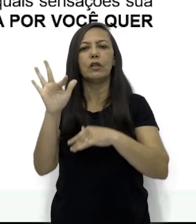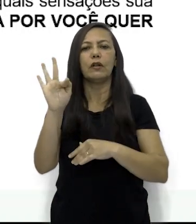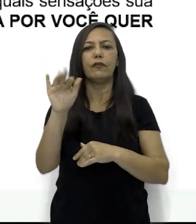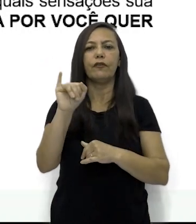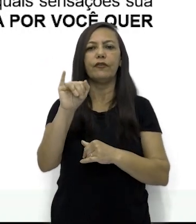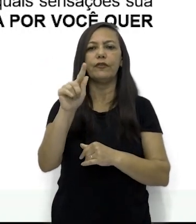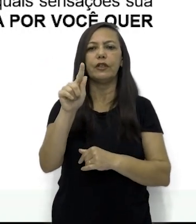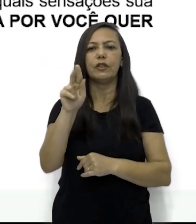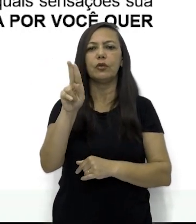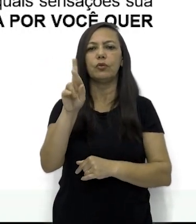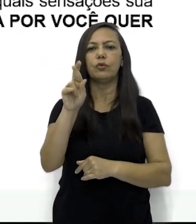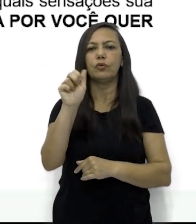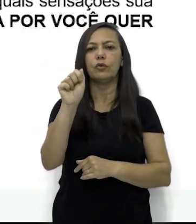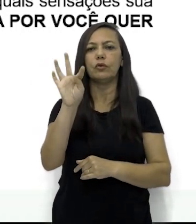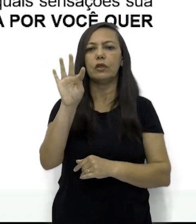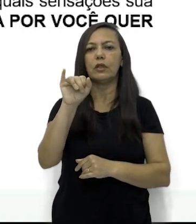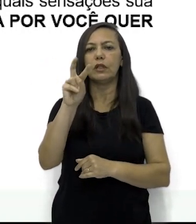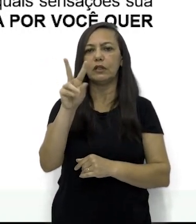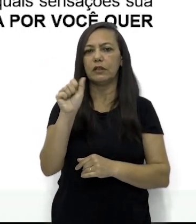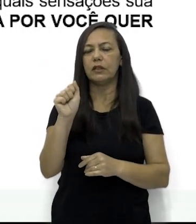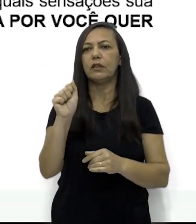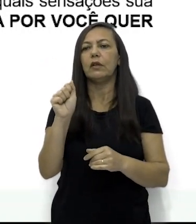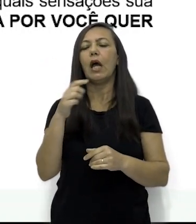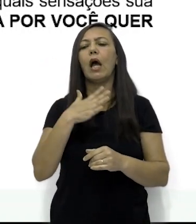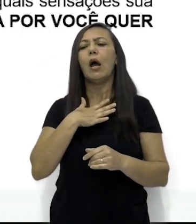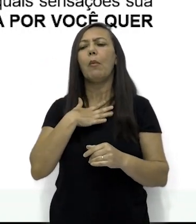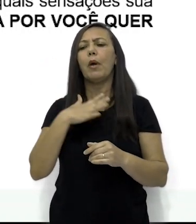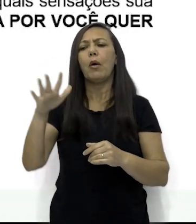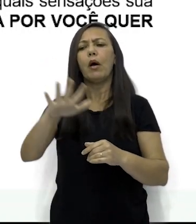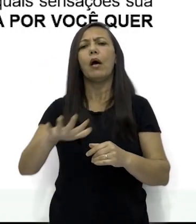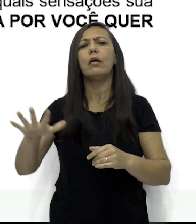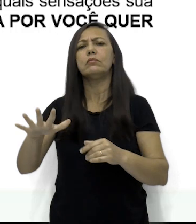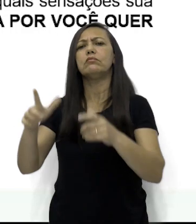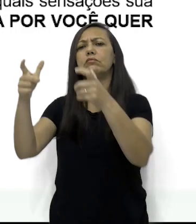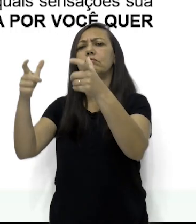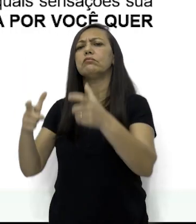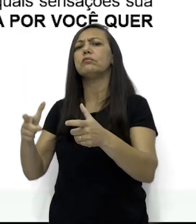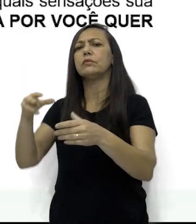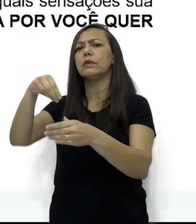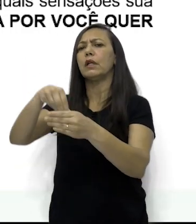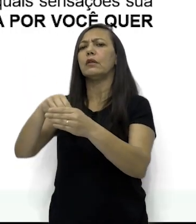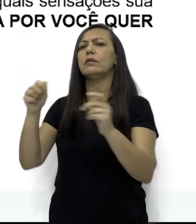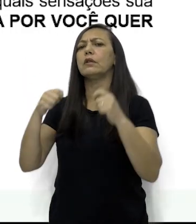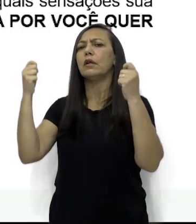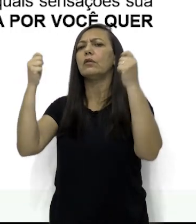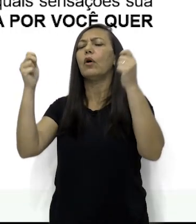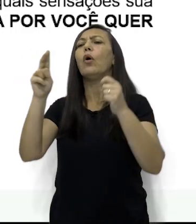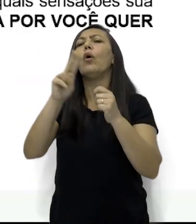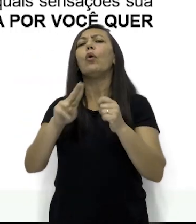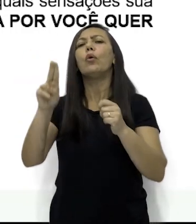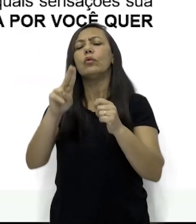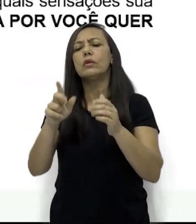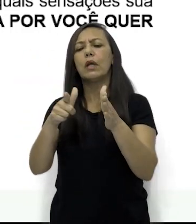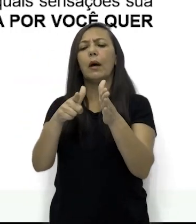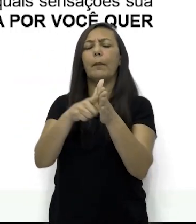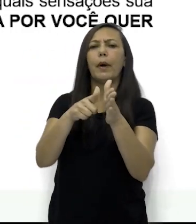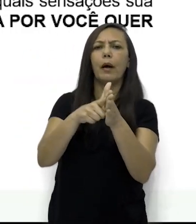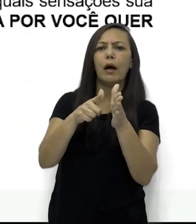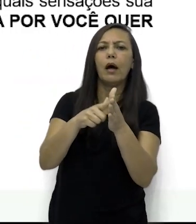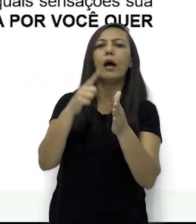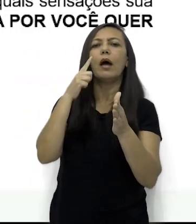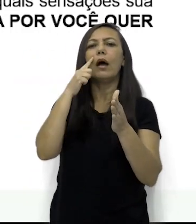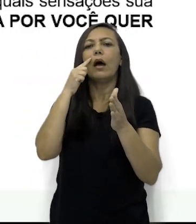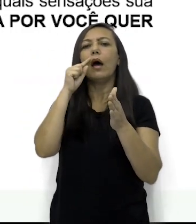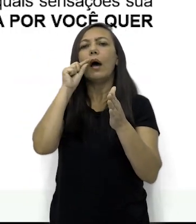tal fazermos nossa obra de arte? Com o tema Meu Lugar em Caruaru, crie sua obra de arte. Utilize os materiais que você já dispõe